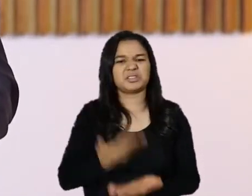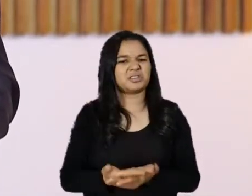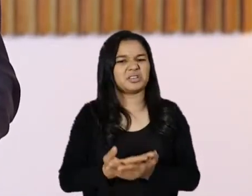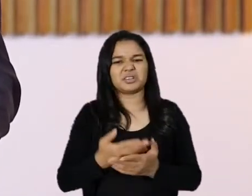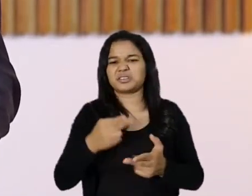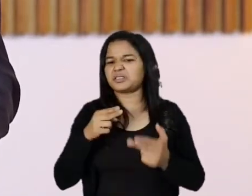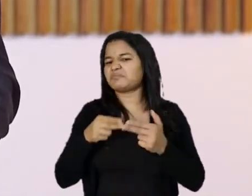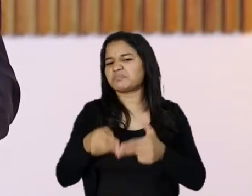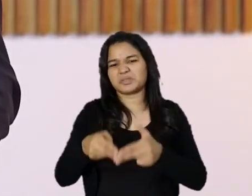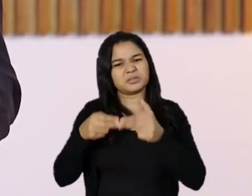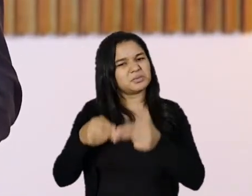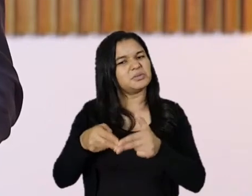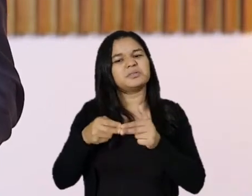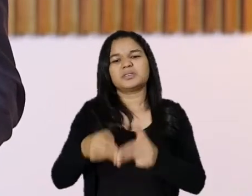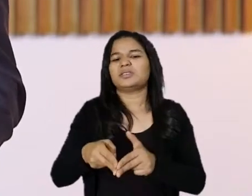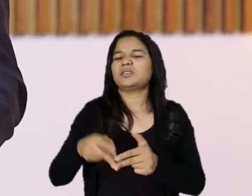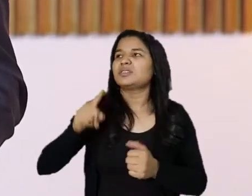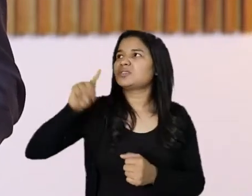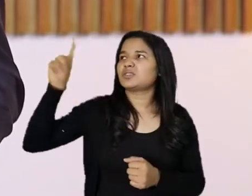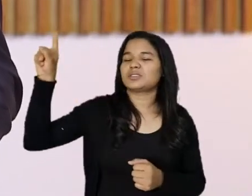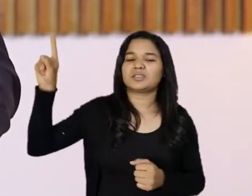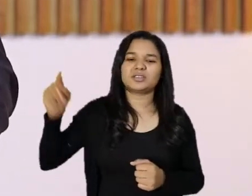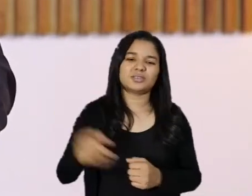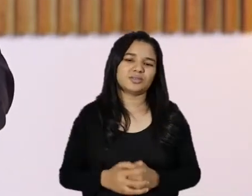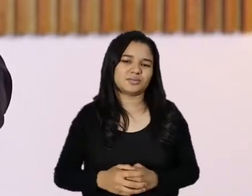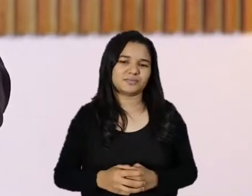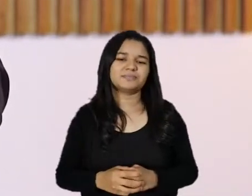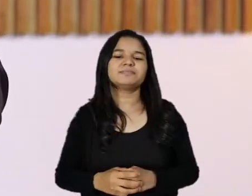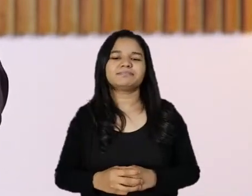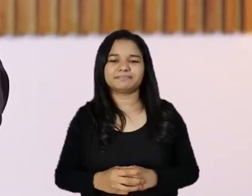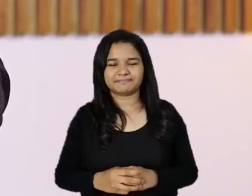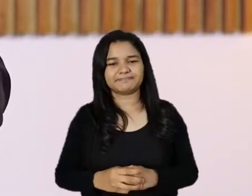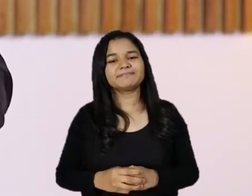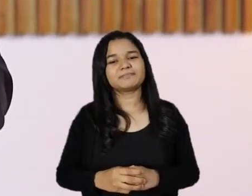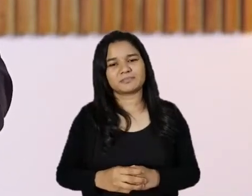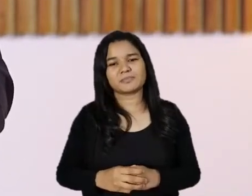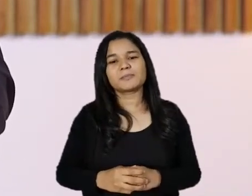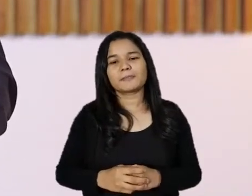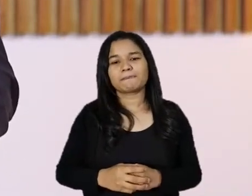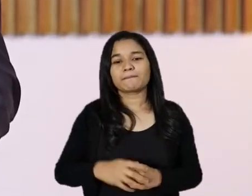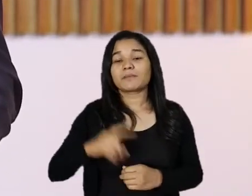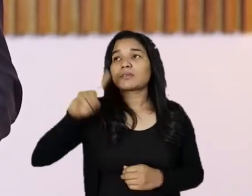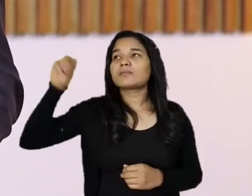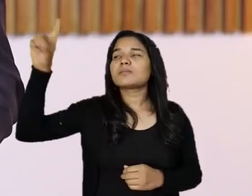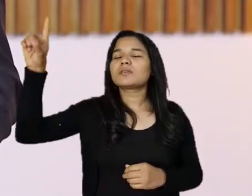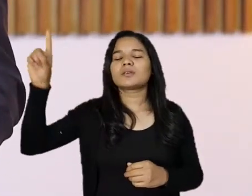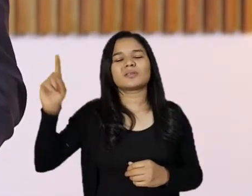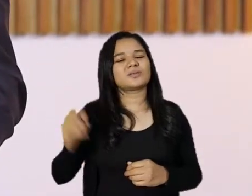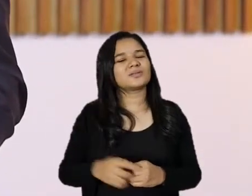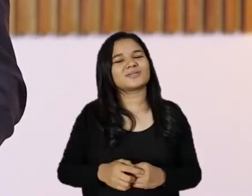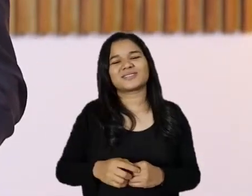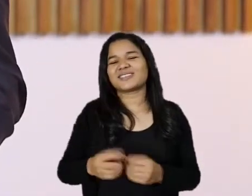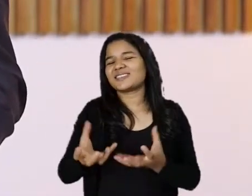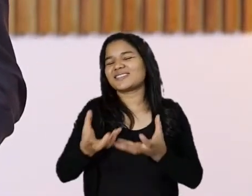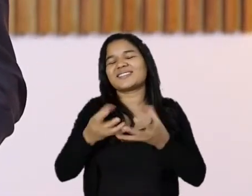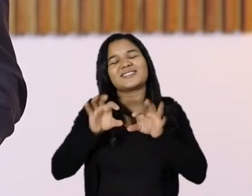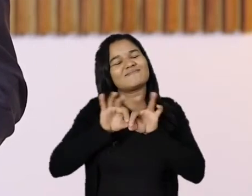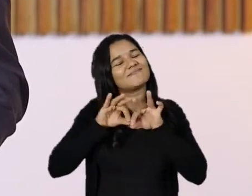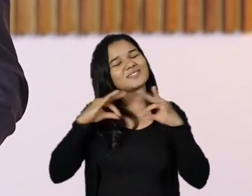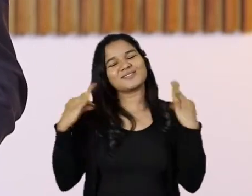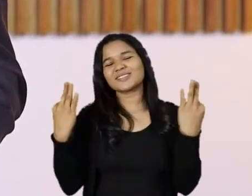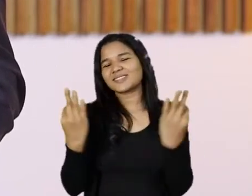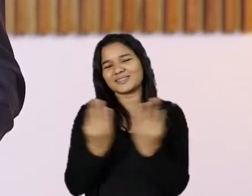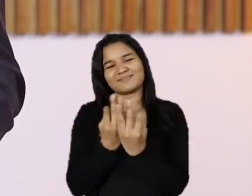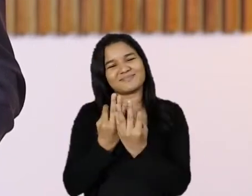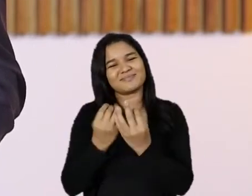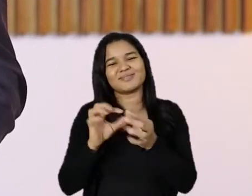de tudo que ele viu na humanidade, ele tinha o desejo de salvar as famílias que havia nos dias de Noé.